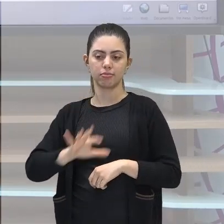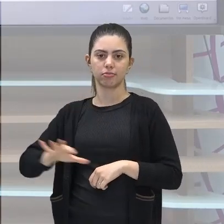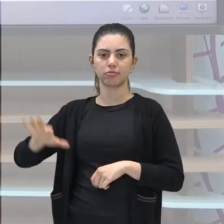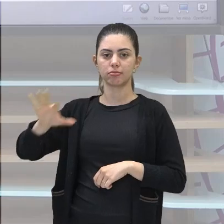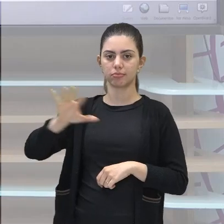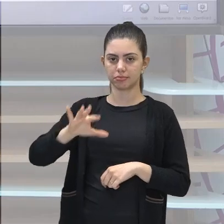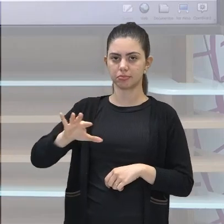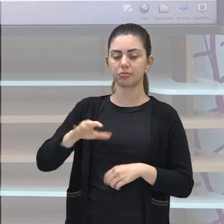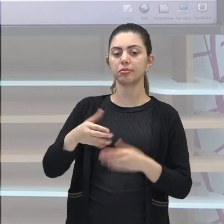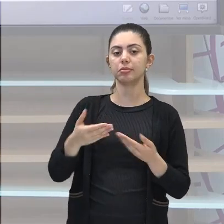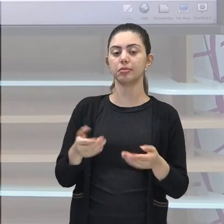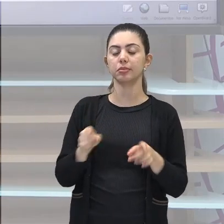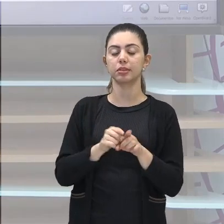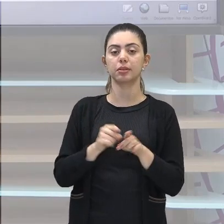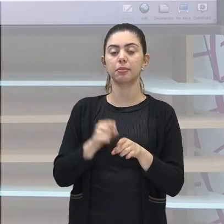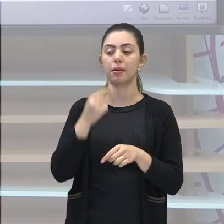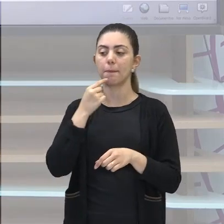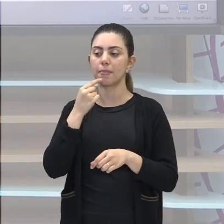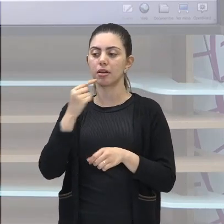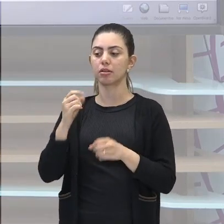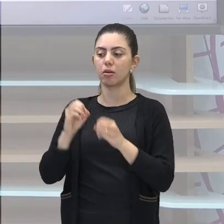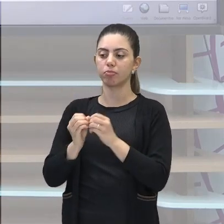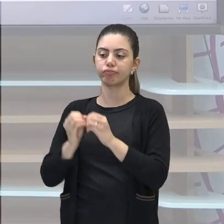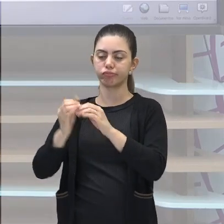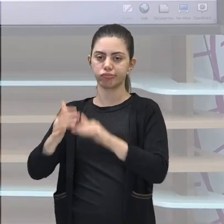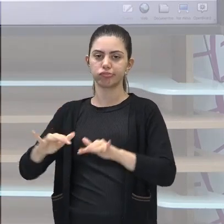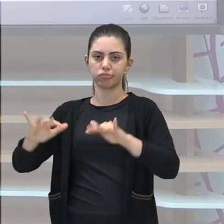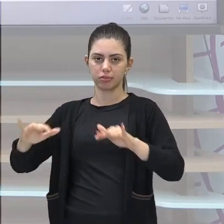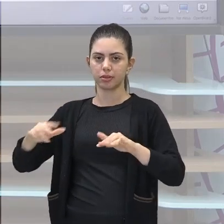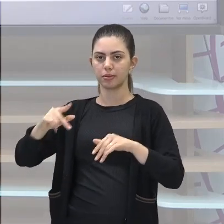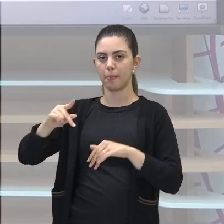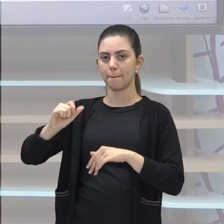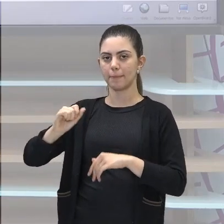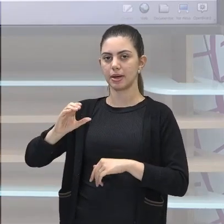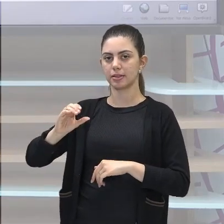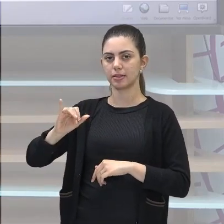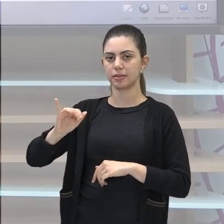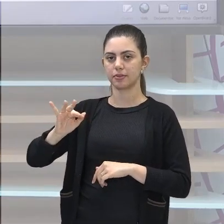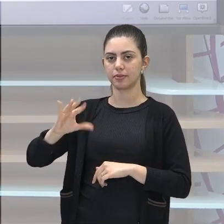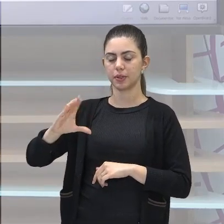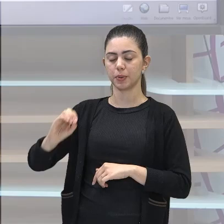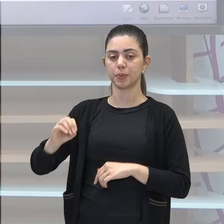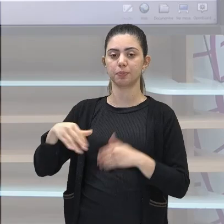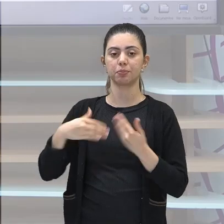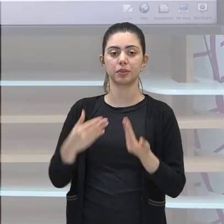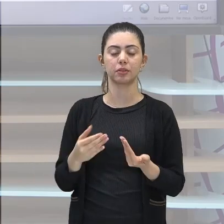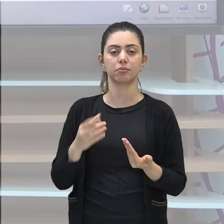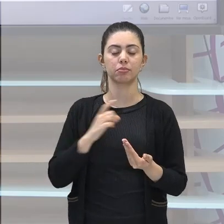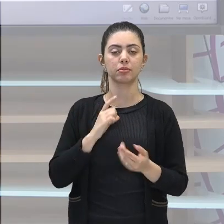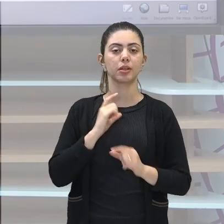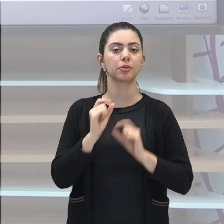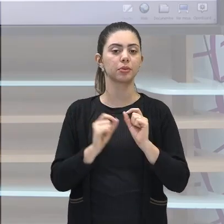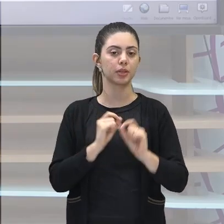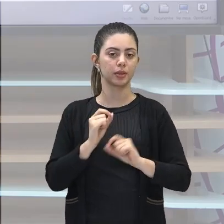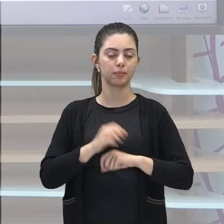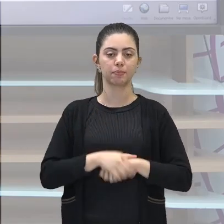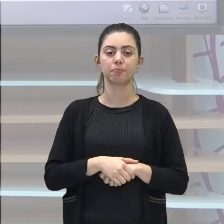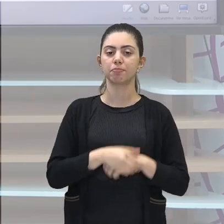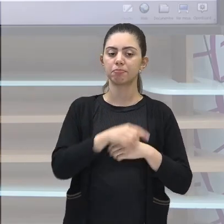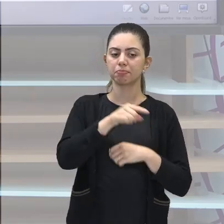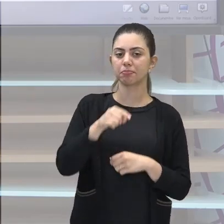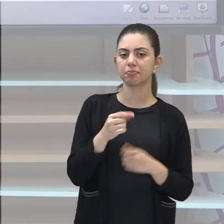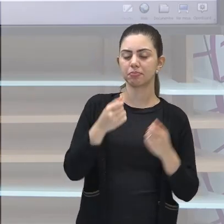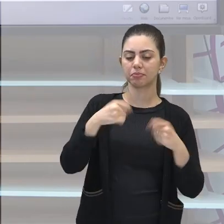direção ao Oceano Pacífico, você tem a construção